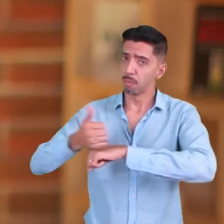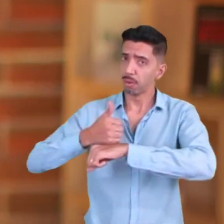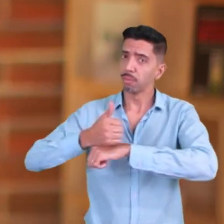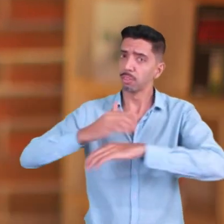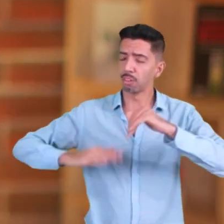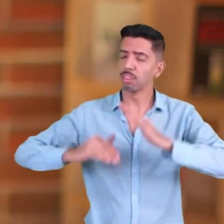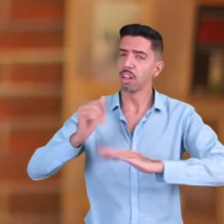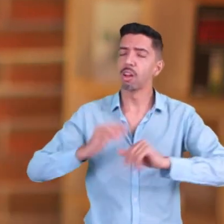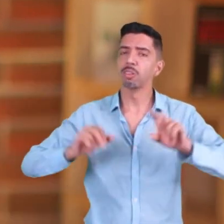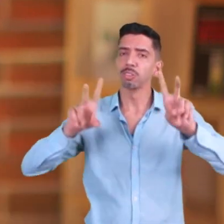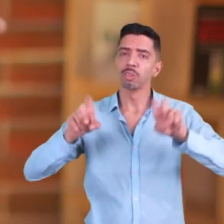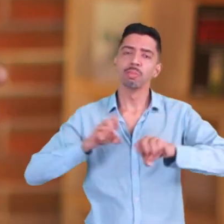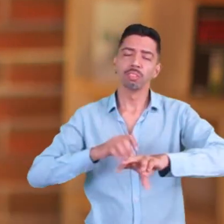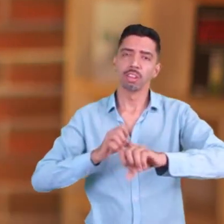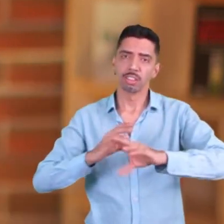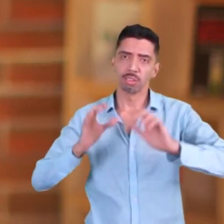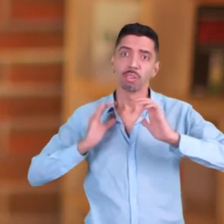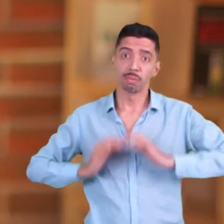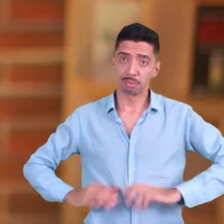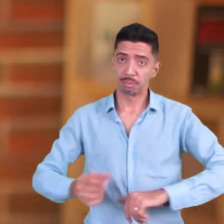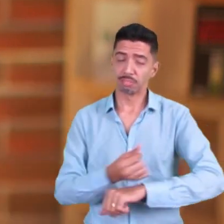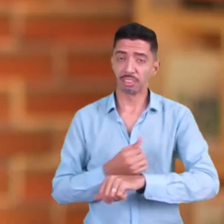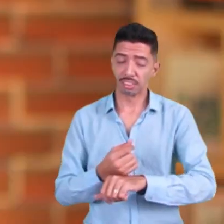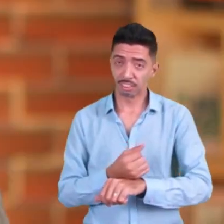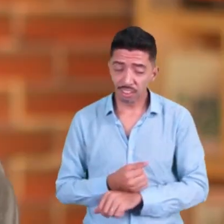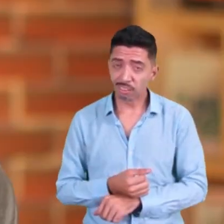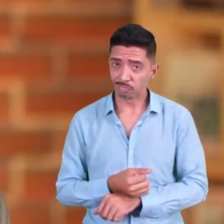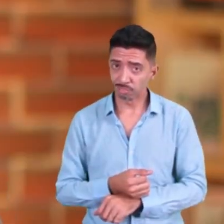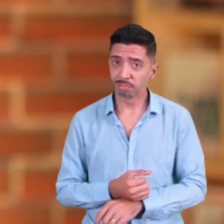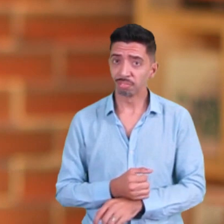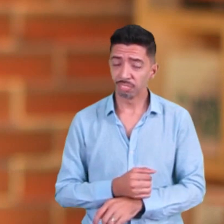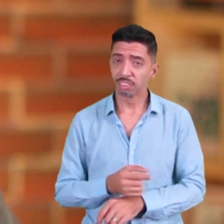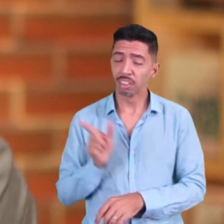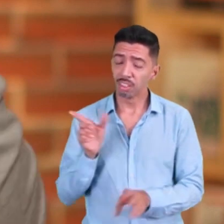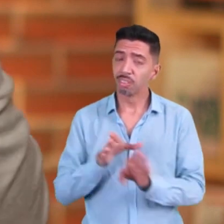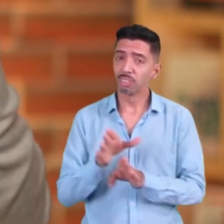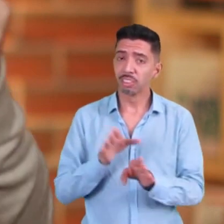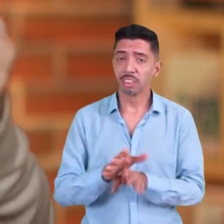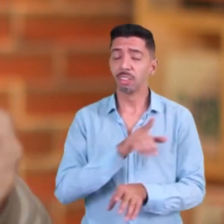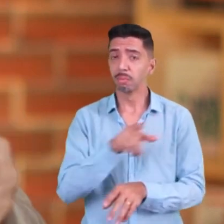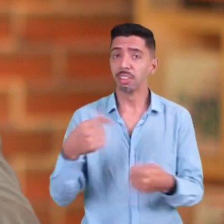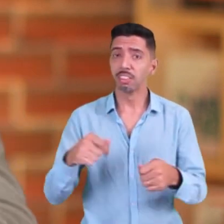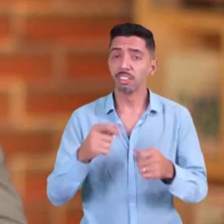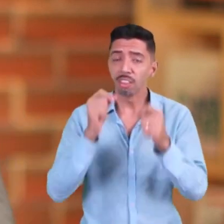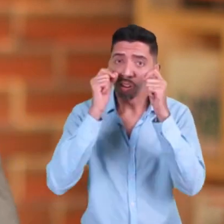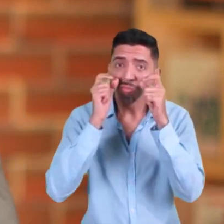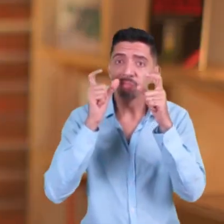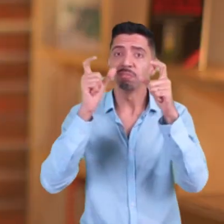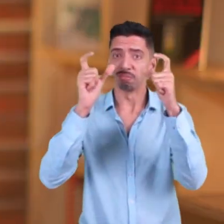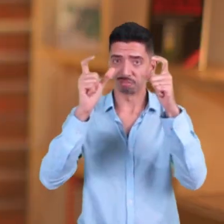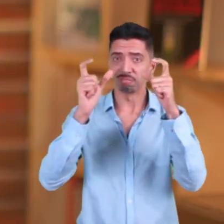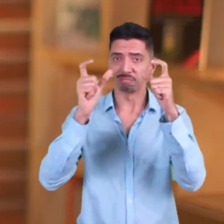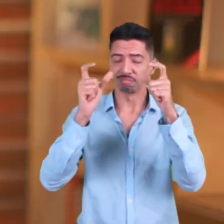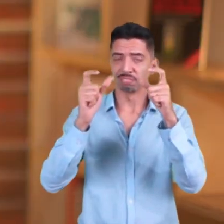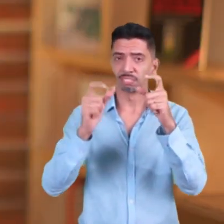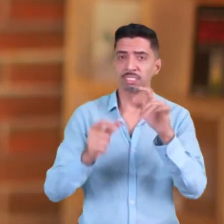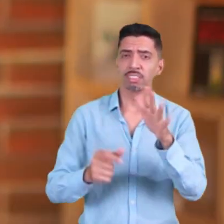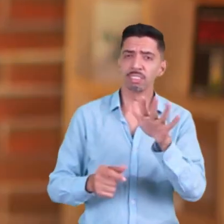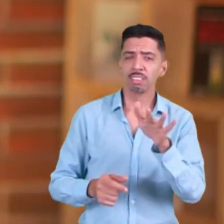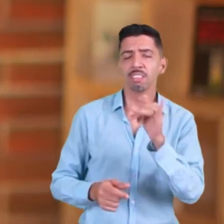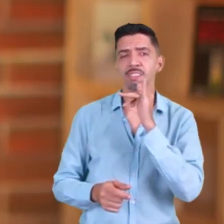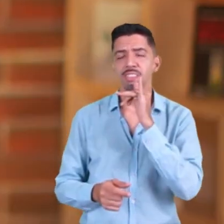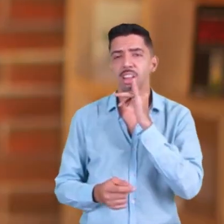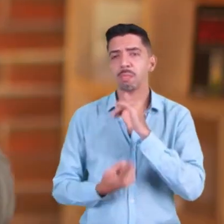lidando diretamente com o comportamento das pessoas, nós temos que ficar muito atentos. Parar pelo